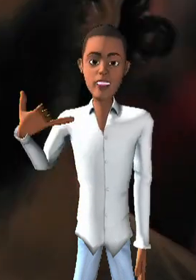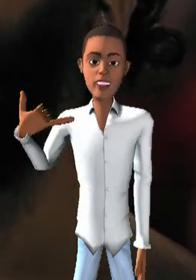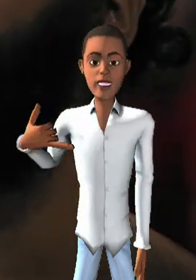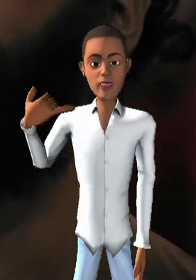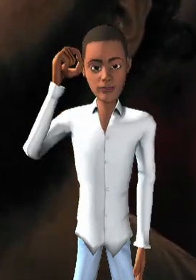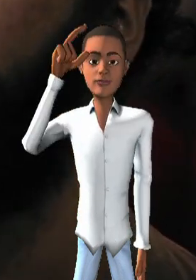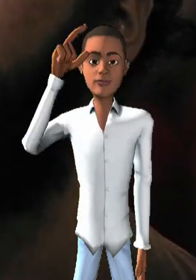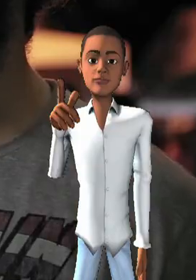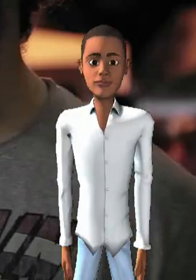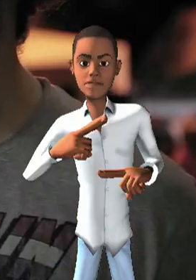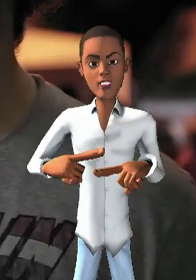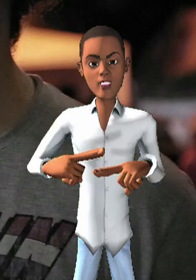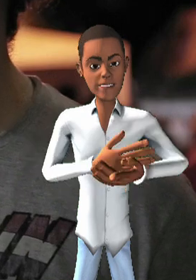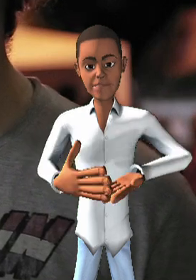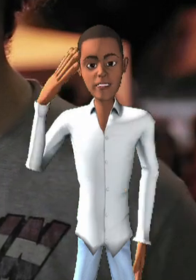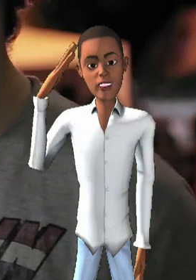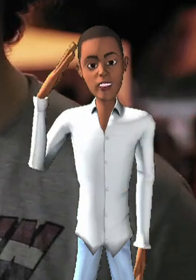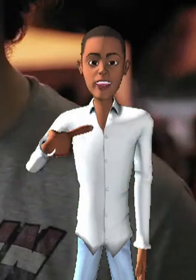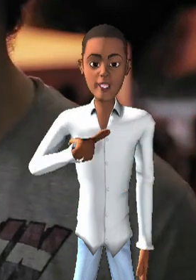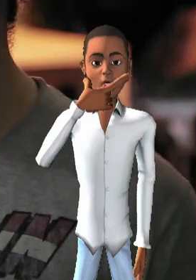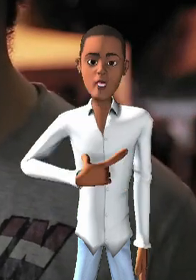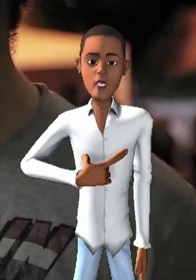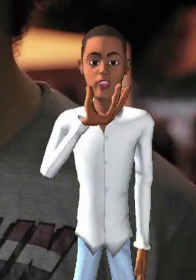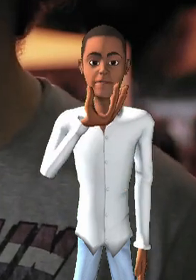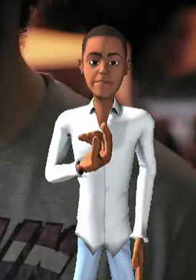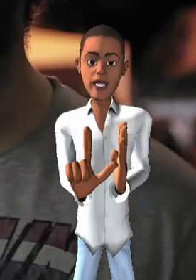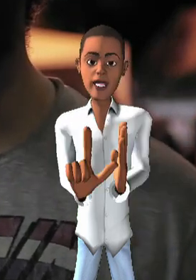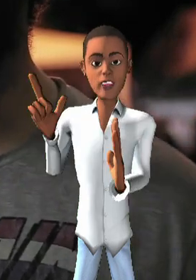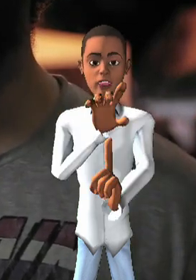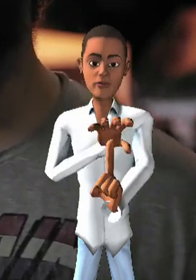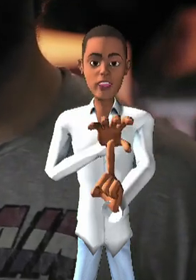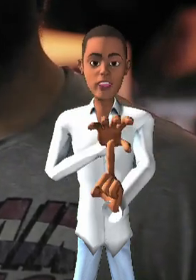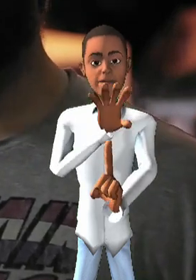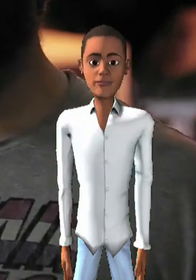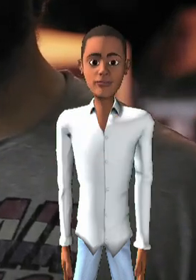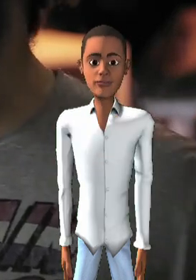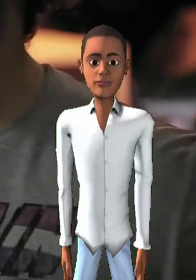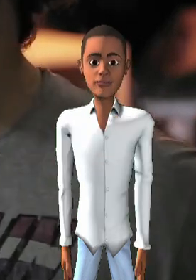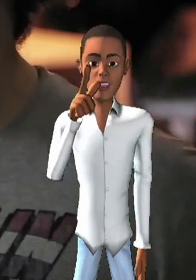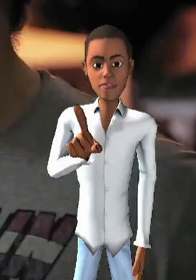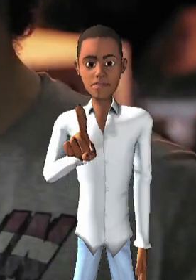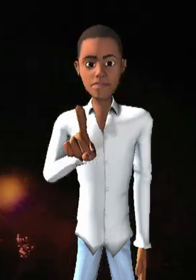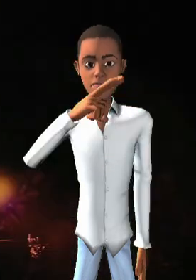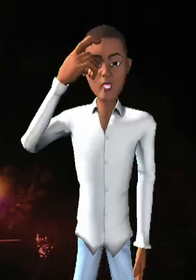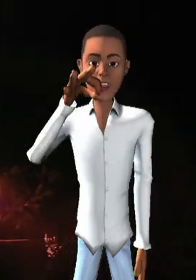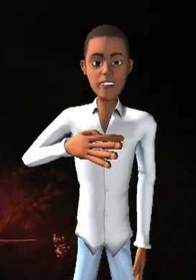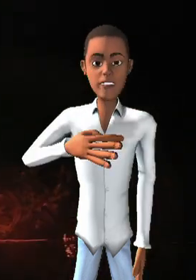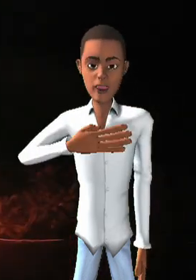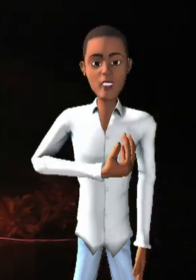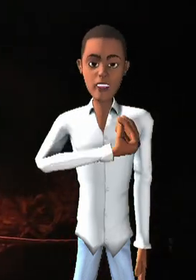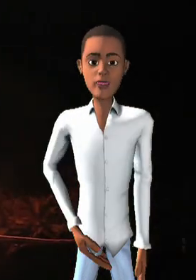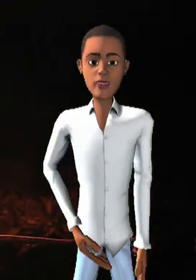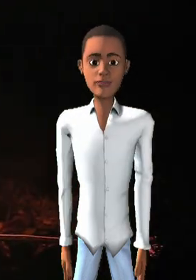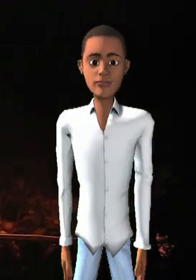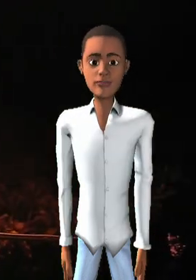a amadurecer e a entender a minha colocação como homem, não como homem que era imposto,